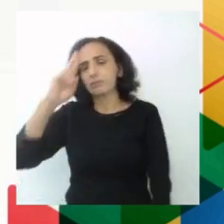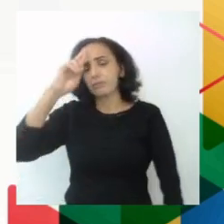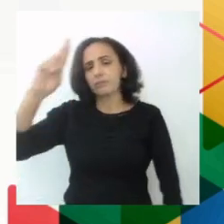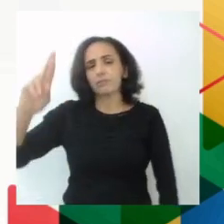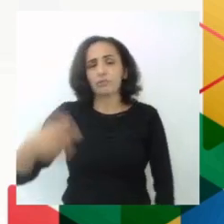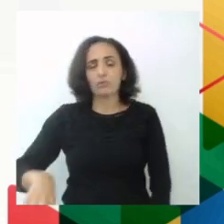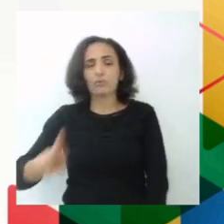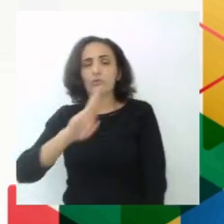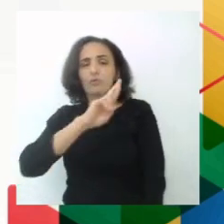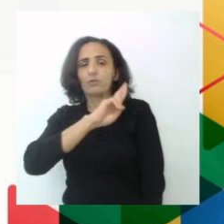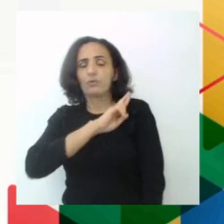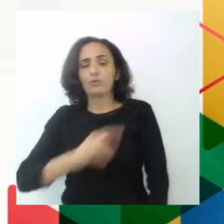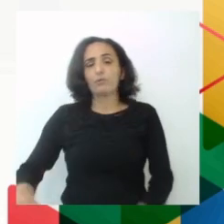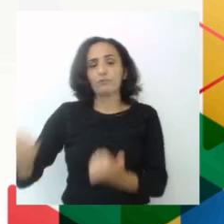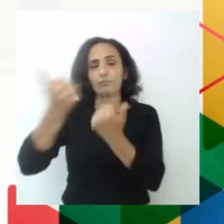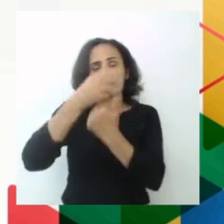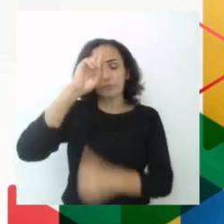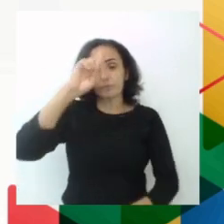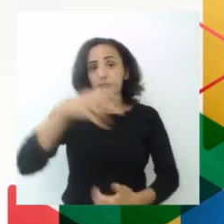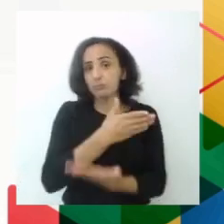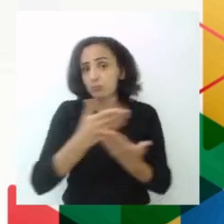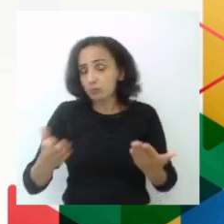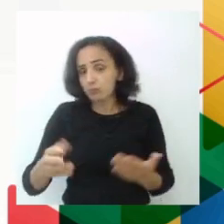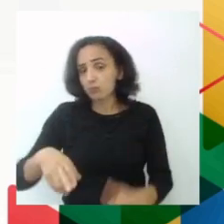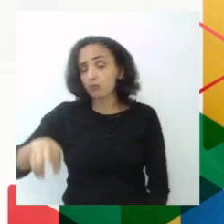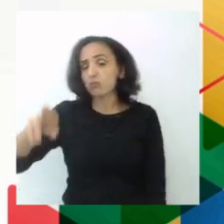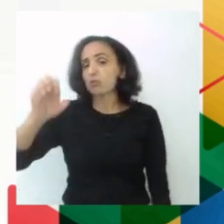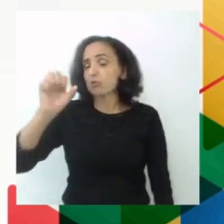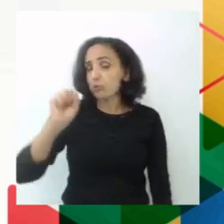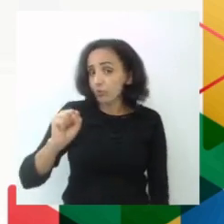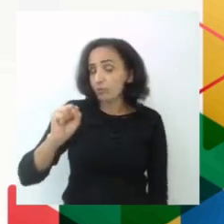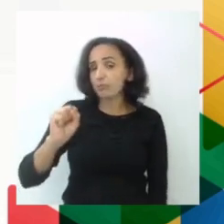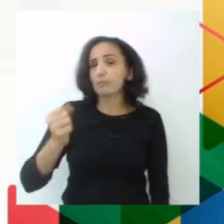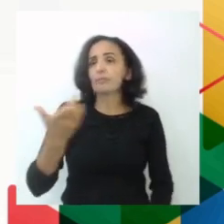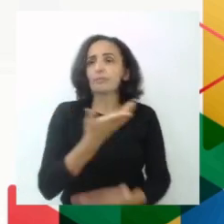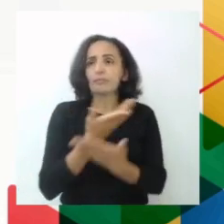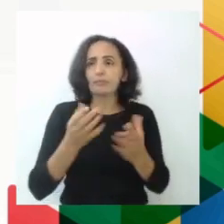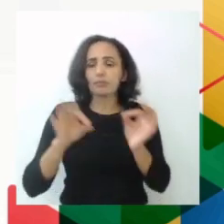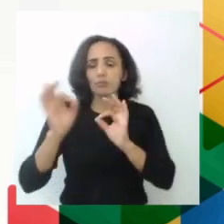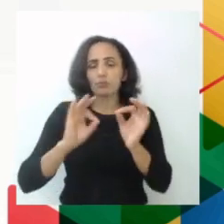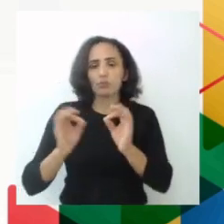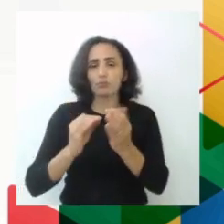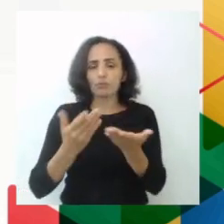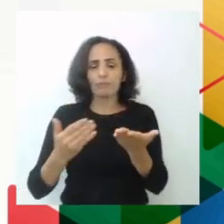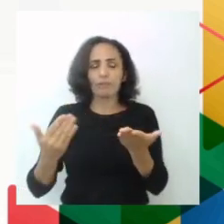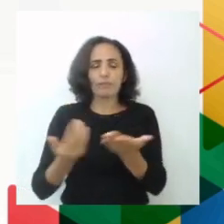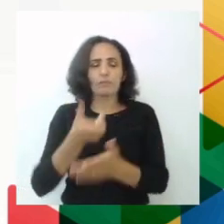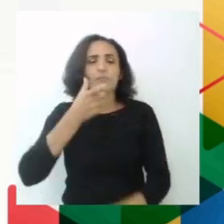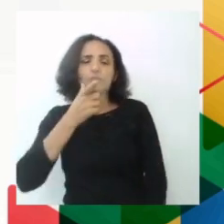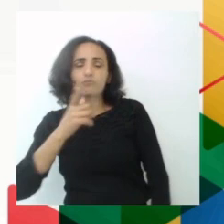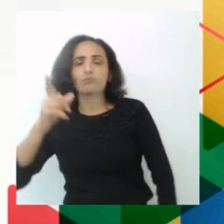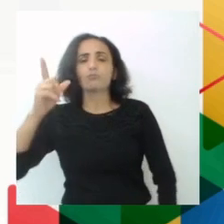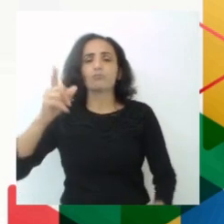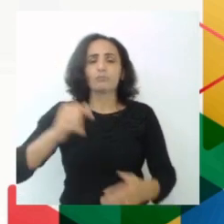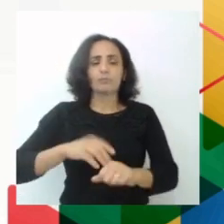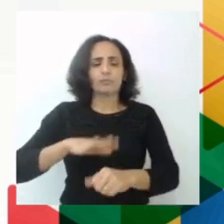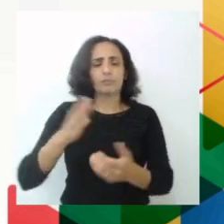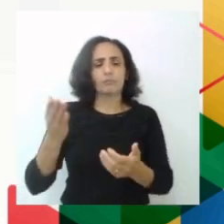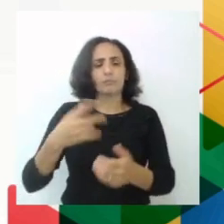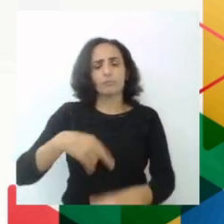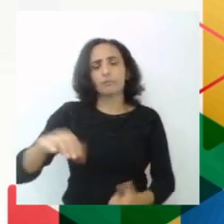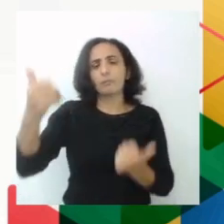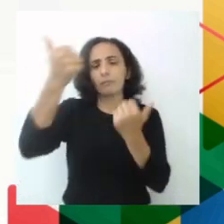uma escola, há 8 candidatos. O mais votado assumirá o cargo e o segundo mais votado, o de